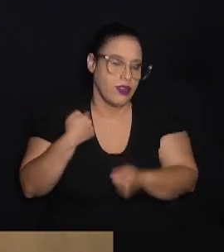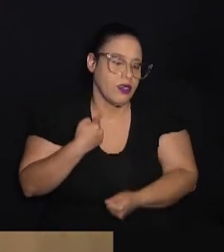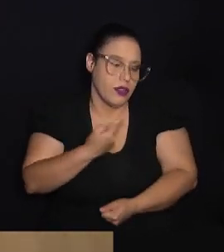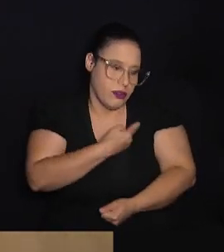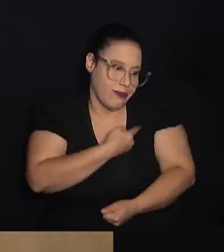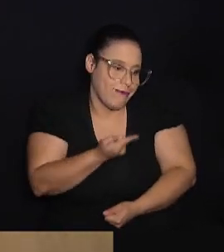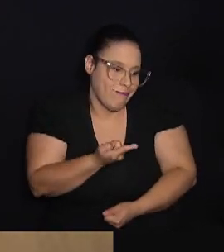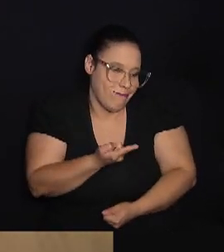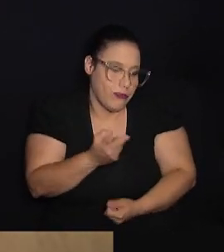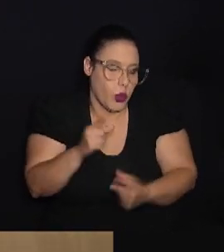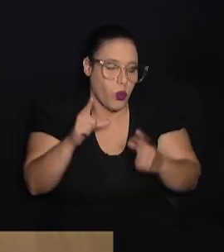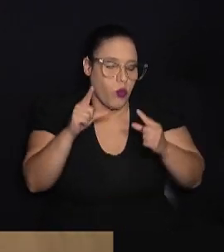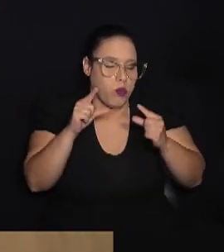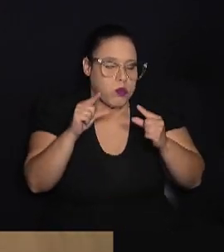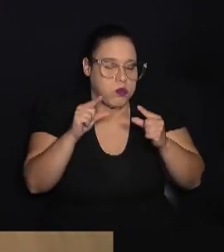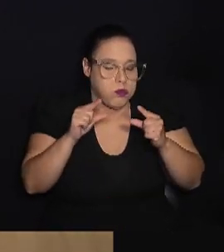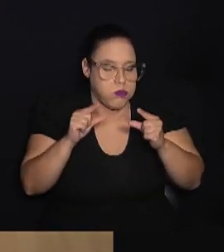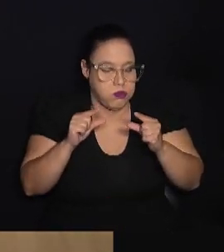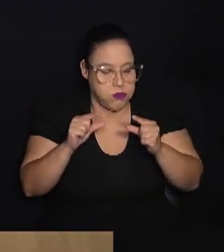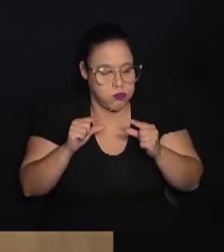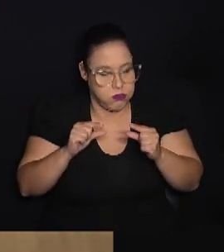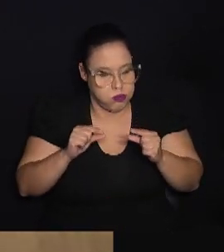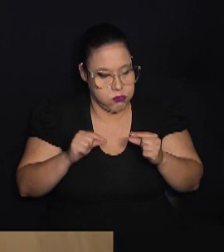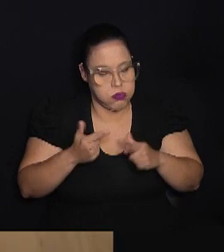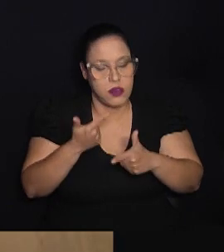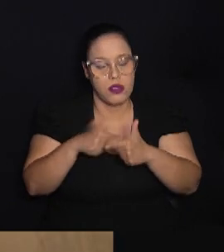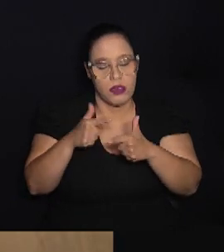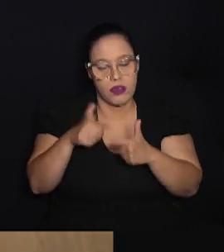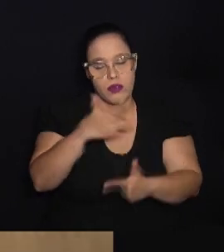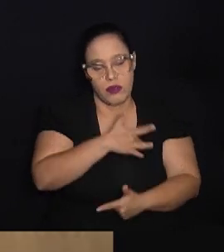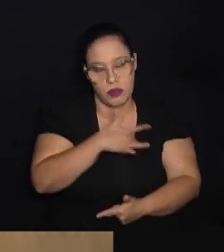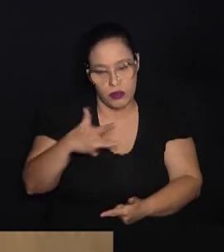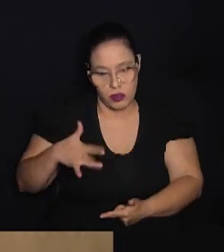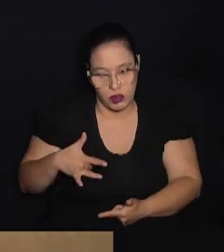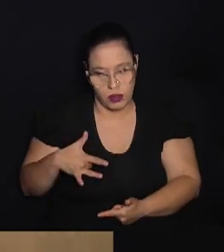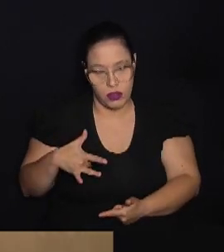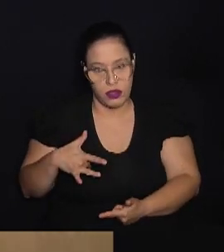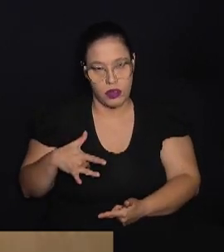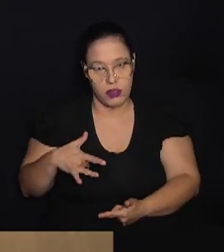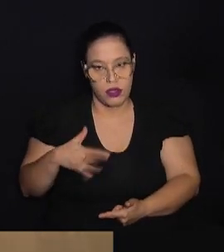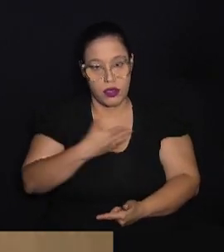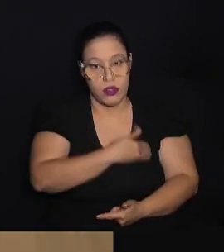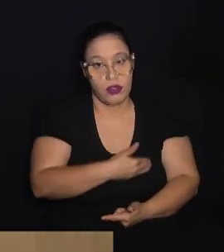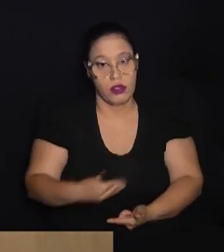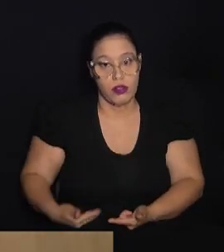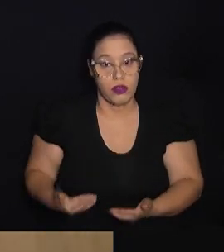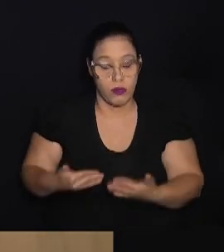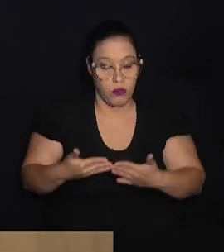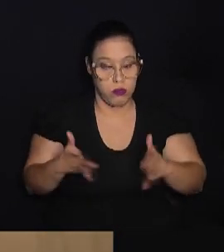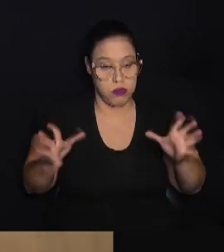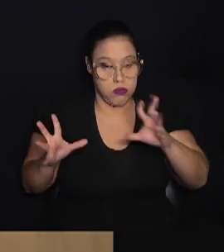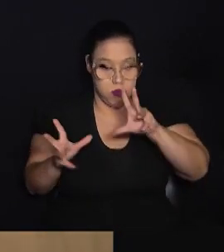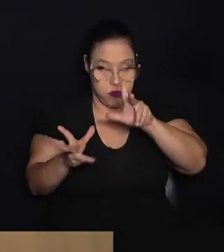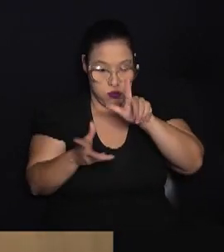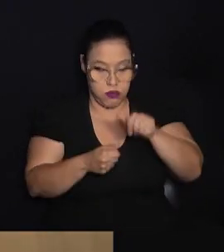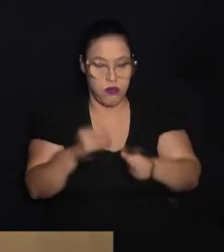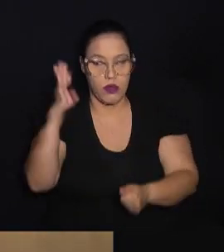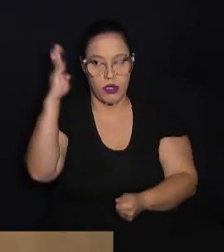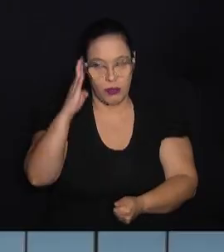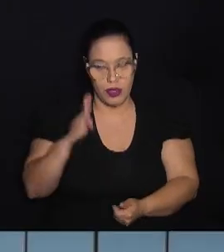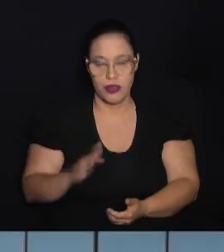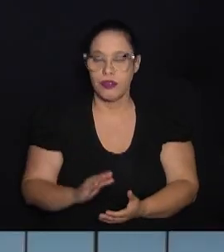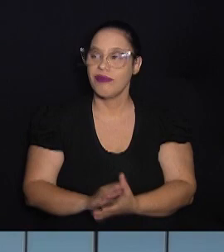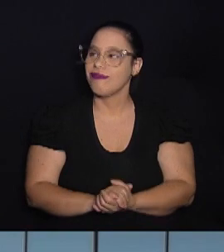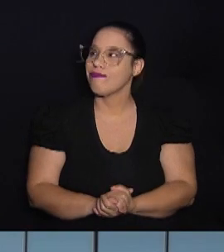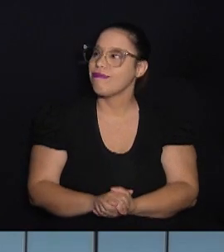haja aí essa redução desse problema de saúde pública que está se instalando aí no mundo e no Brasil.